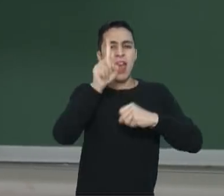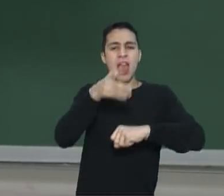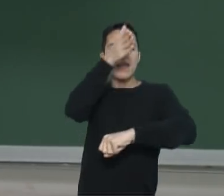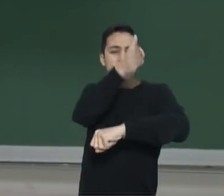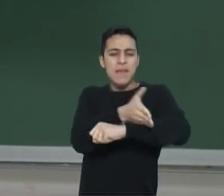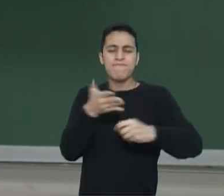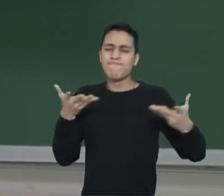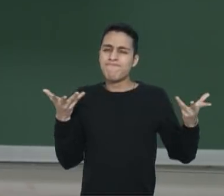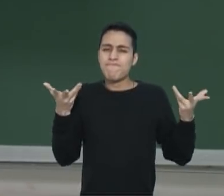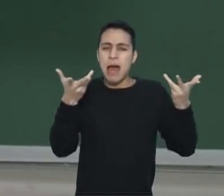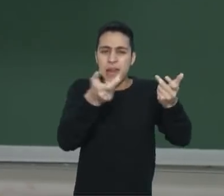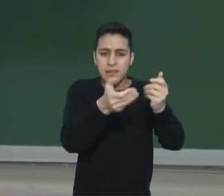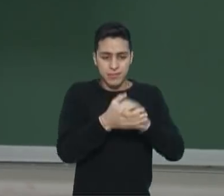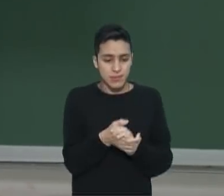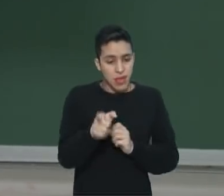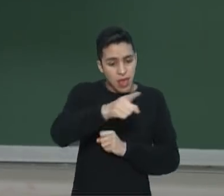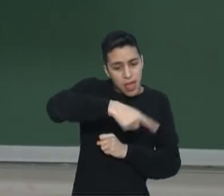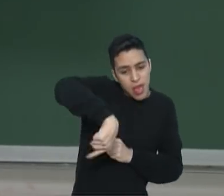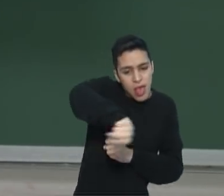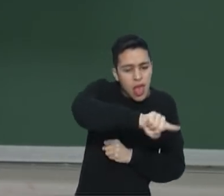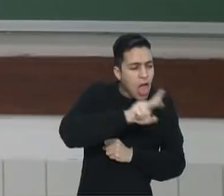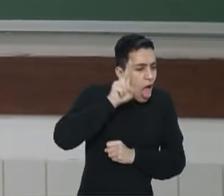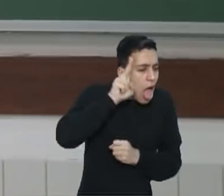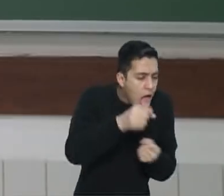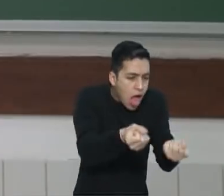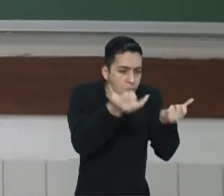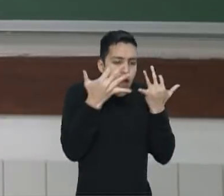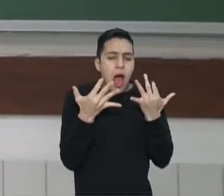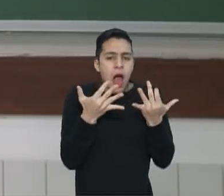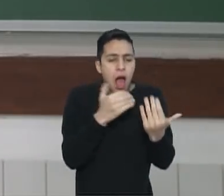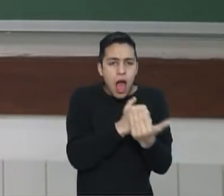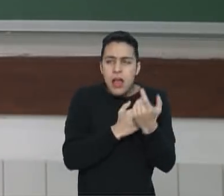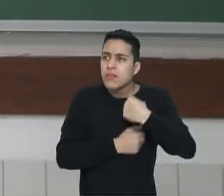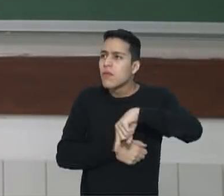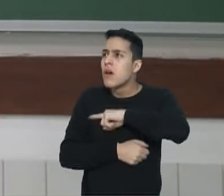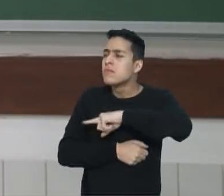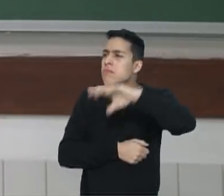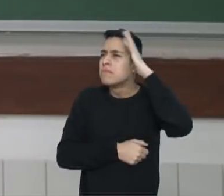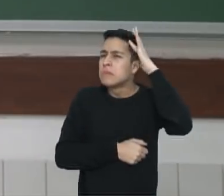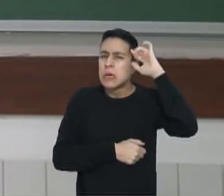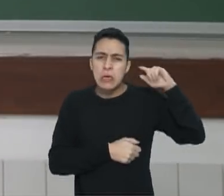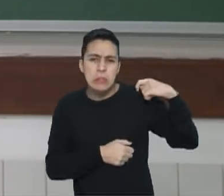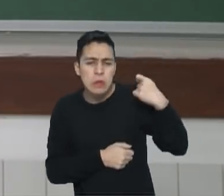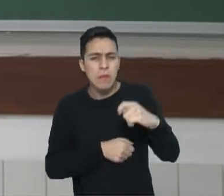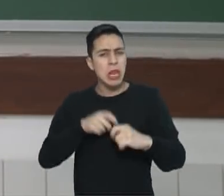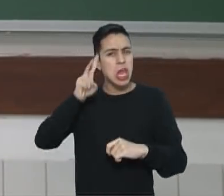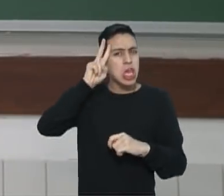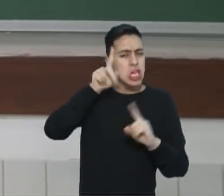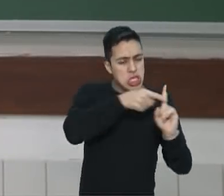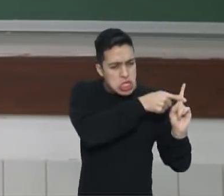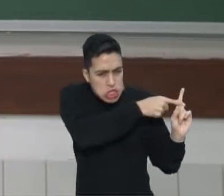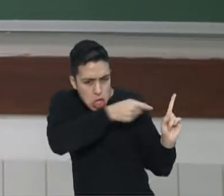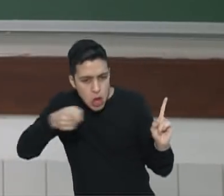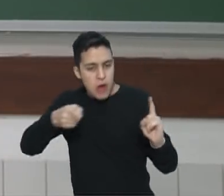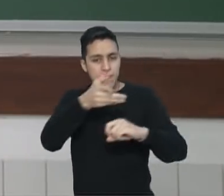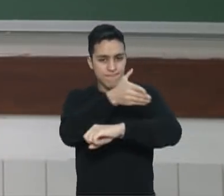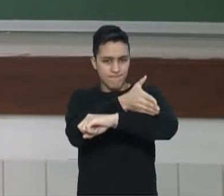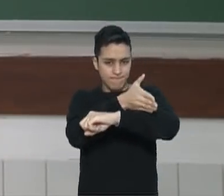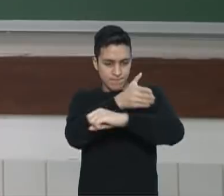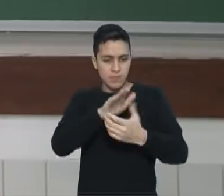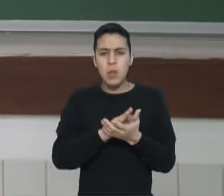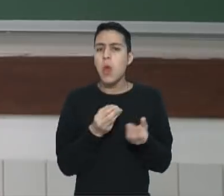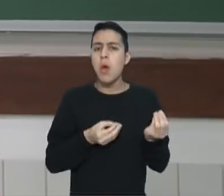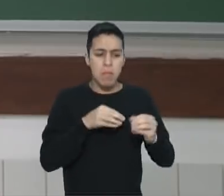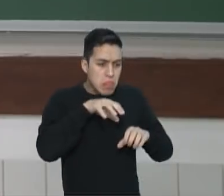maravilhosa. Então, as fontes medievais, elas levam a gente a uma viagem por essa história medieval. A maior parte das fontes que a